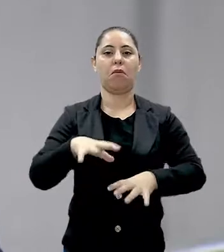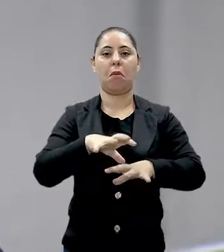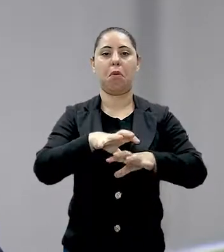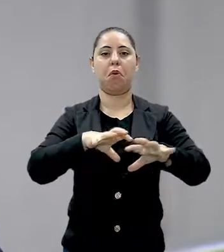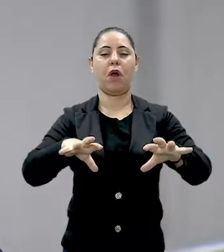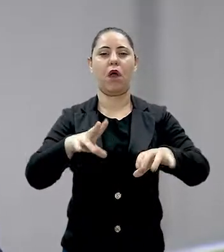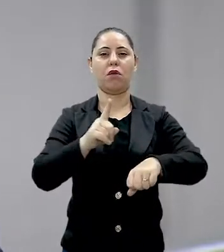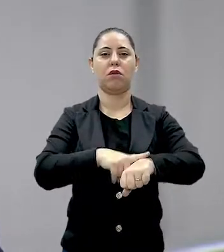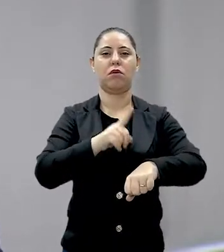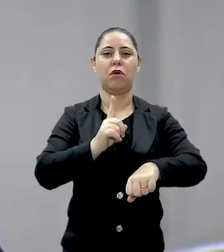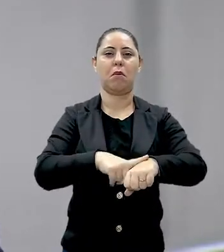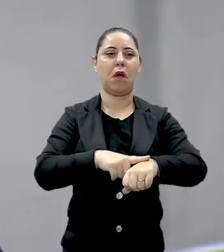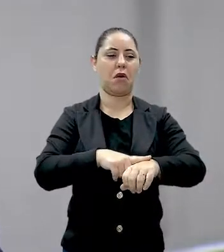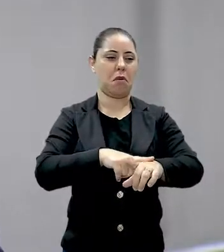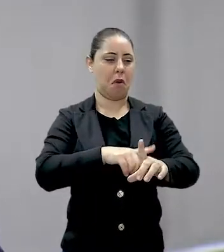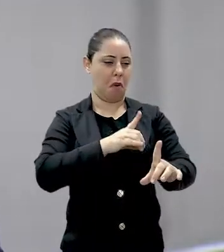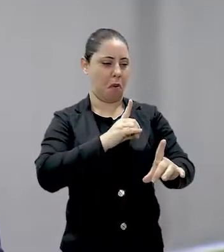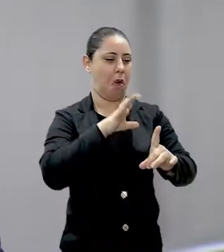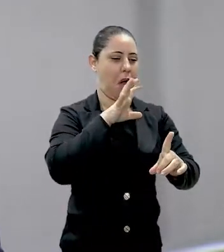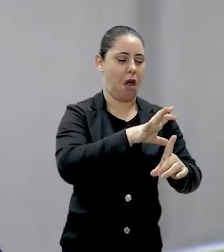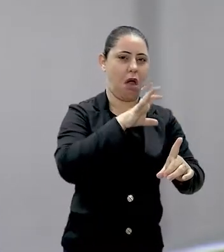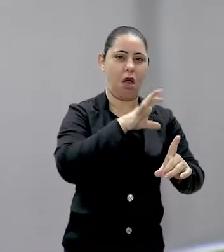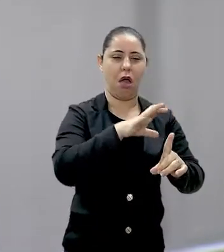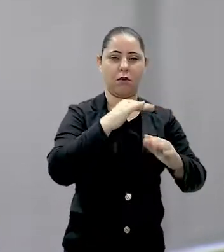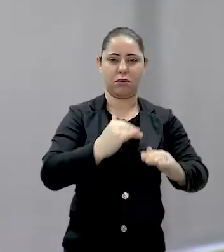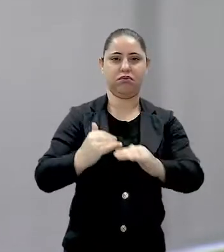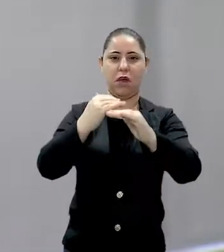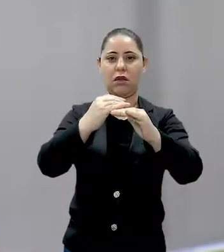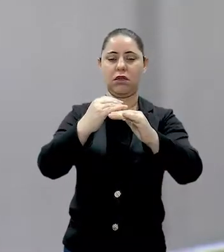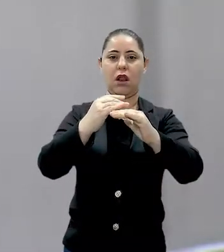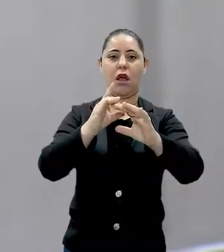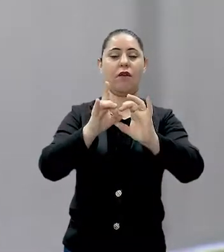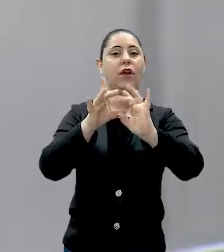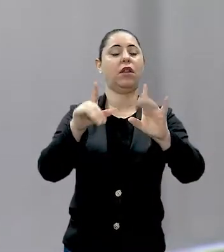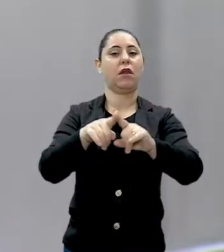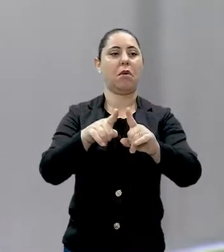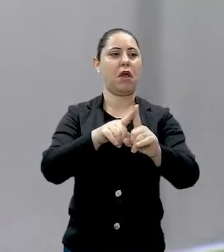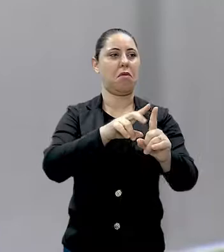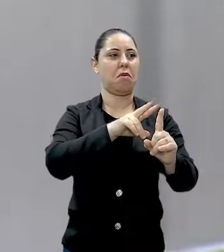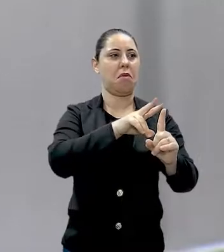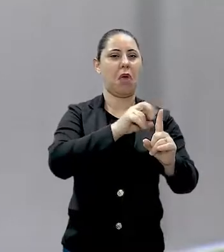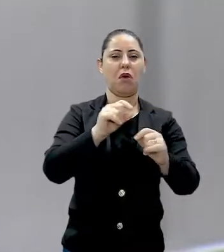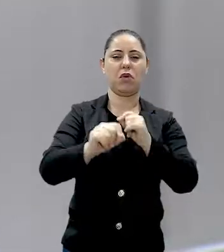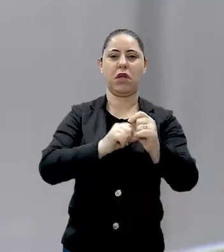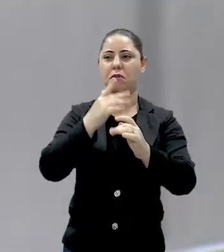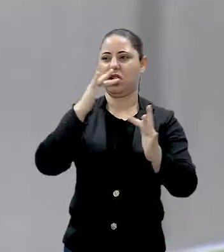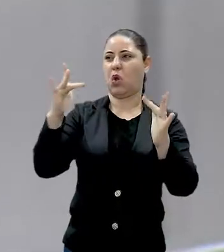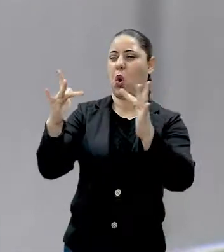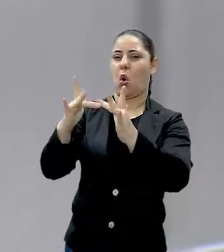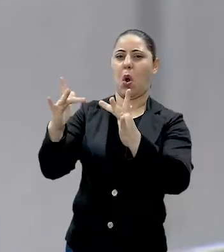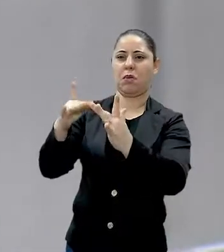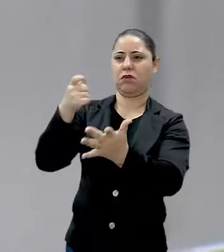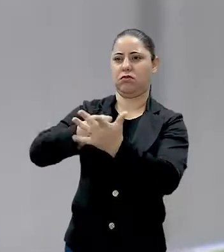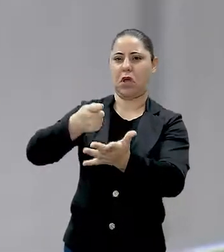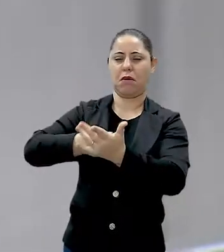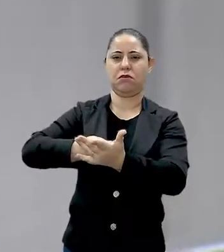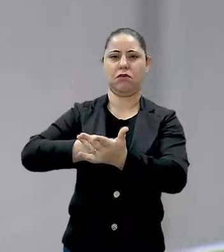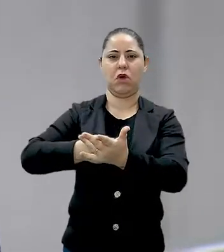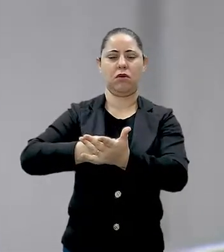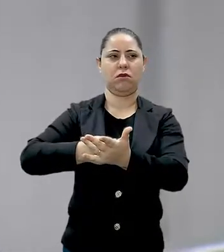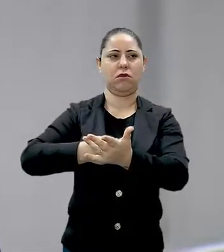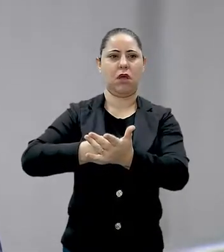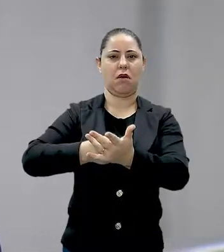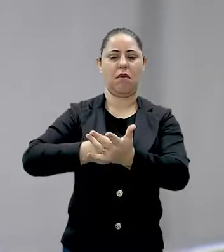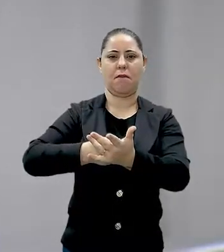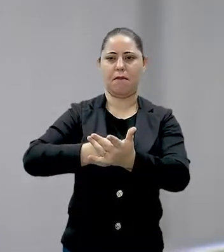governo de exceção, um governo que a todo momento ameaça a democracia, um governo que flerta com o totalitarismo, com a ditadura,